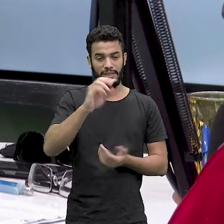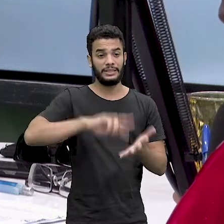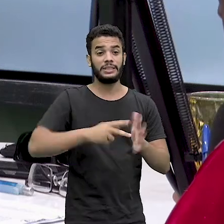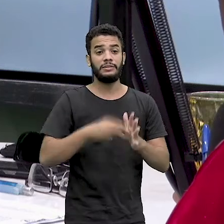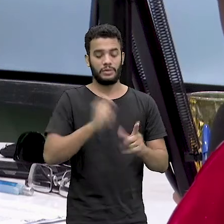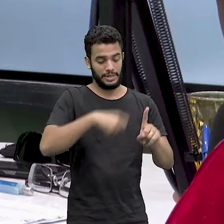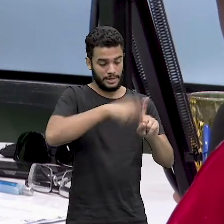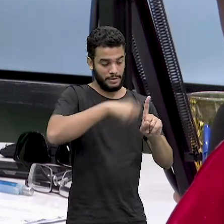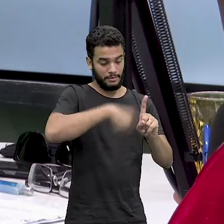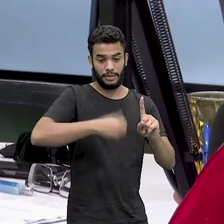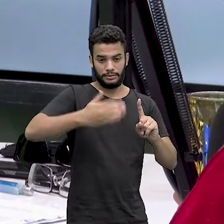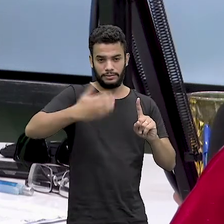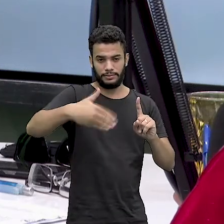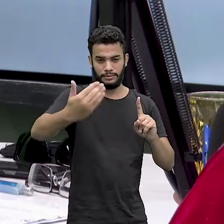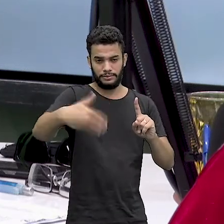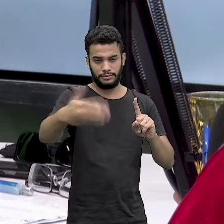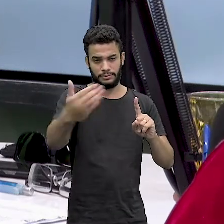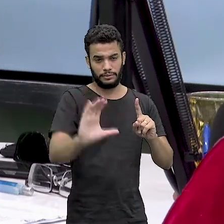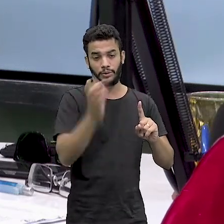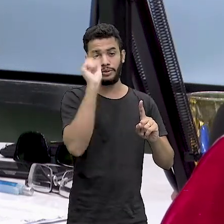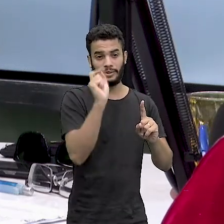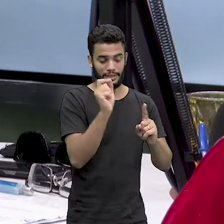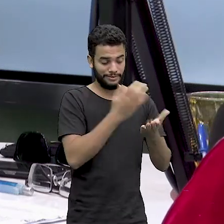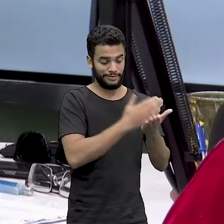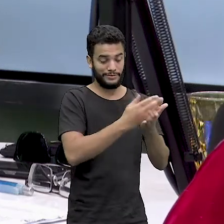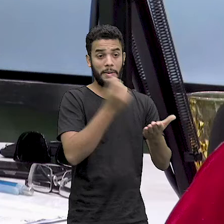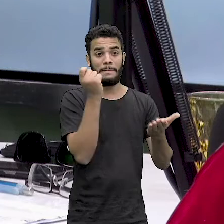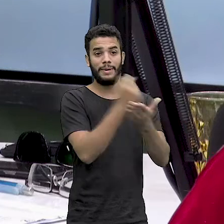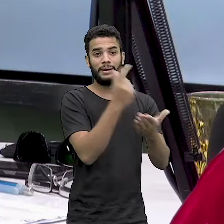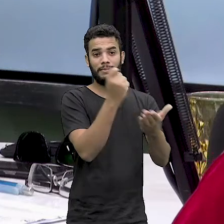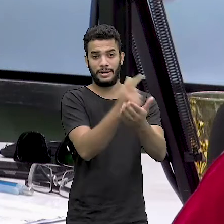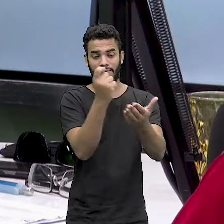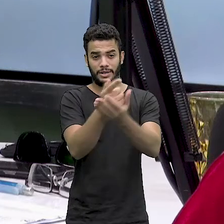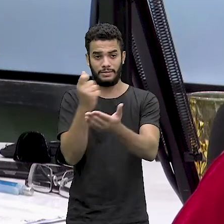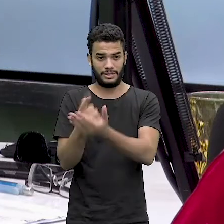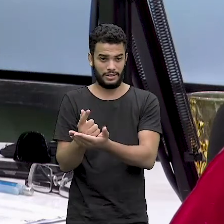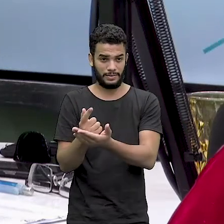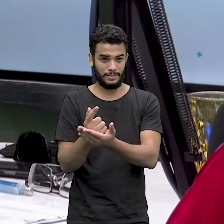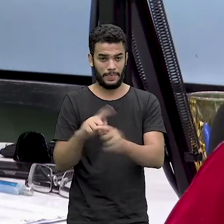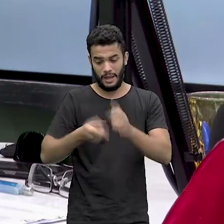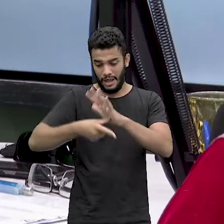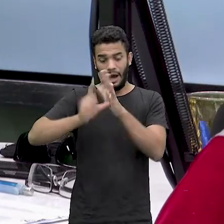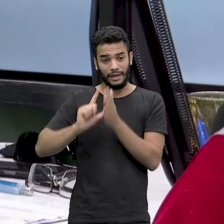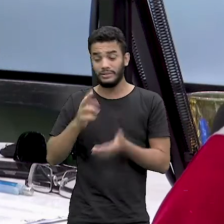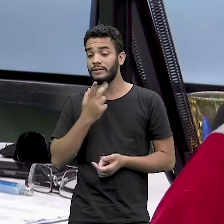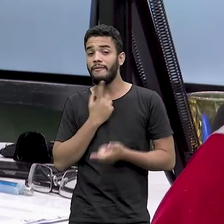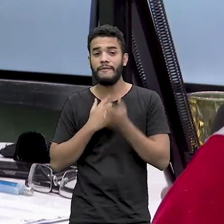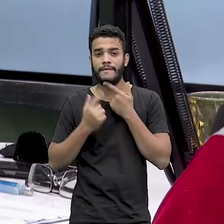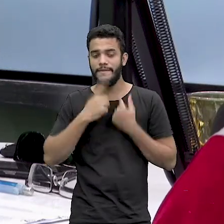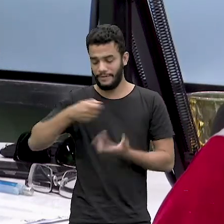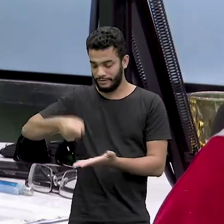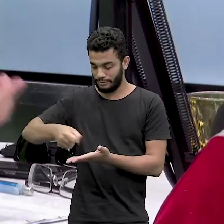né, de estresse, pagando aquilo por um prazer momentâneo que ela teve lá no início. Olha o